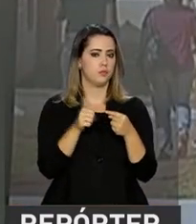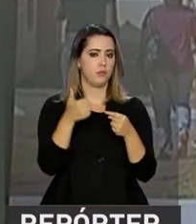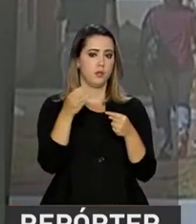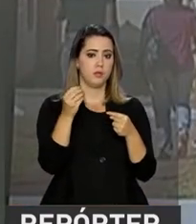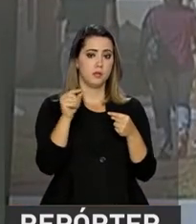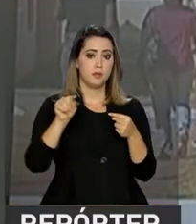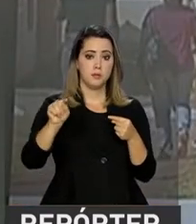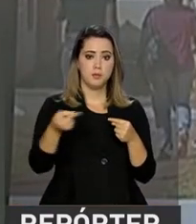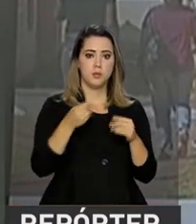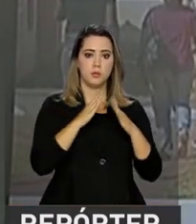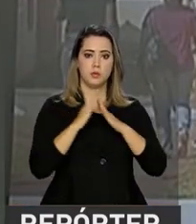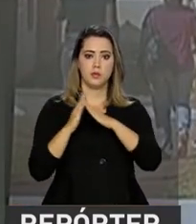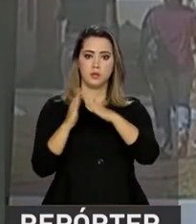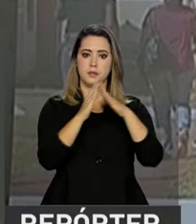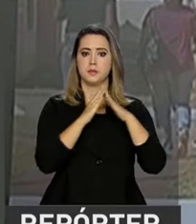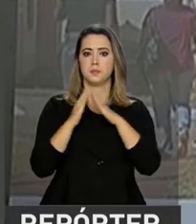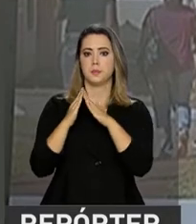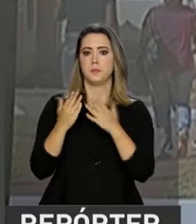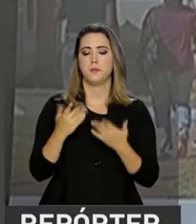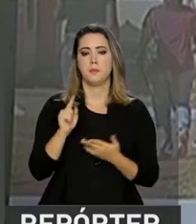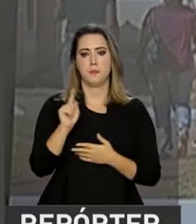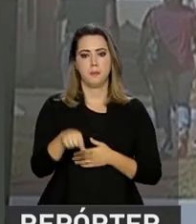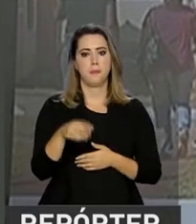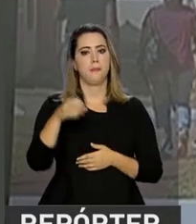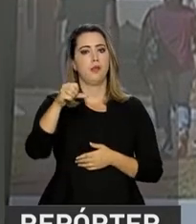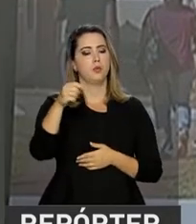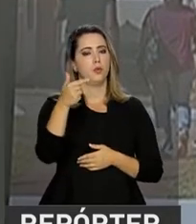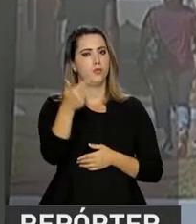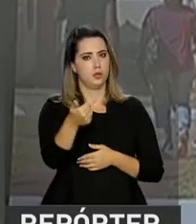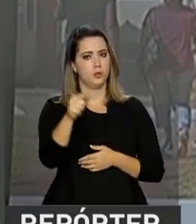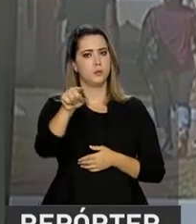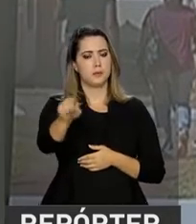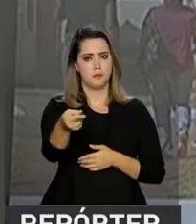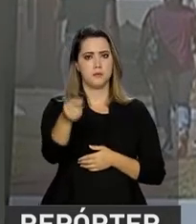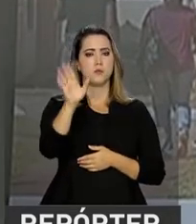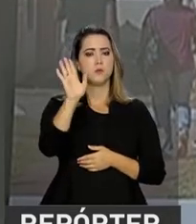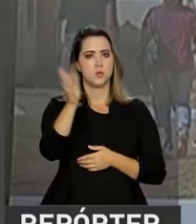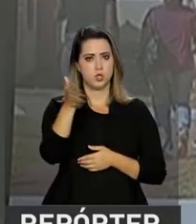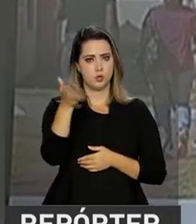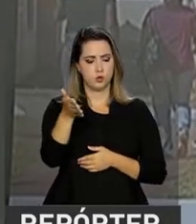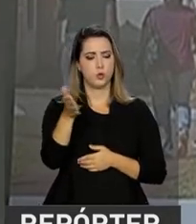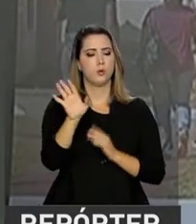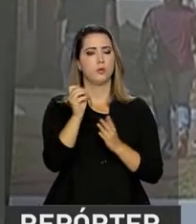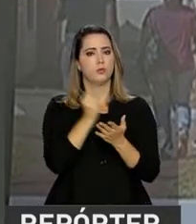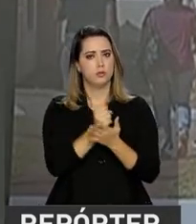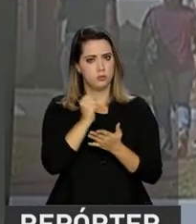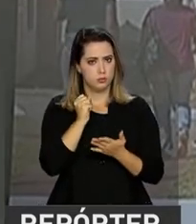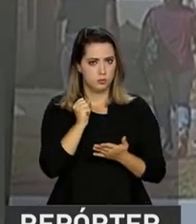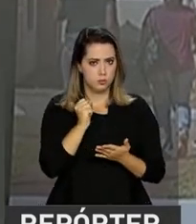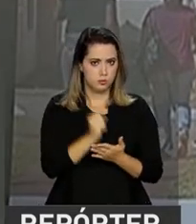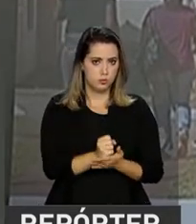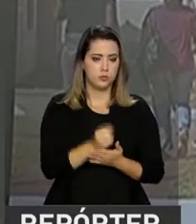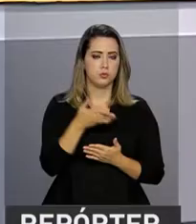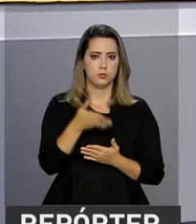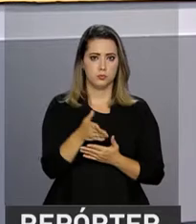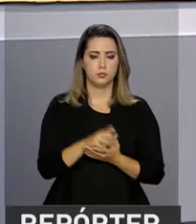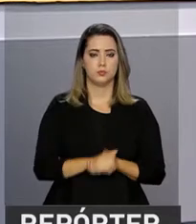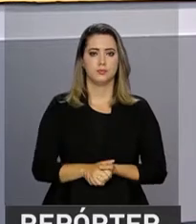mil unidades, 92 mil unidades atingidas nesse